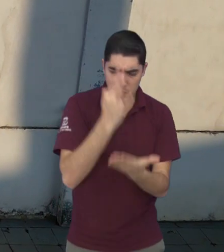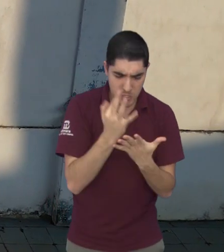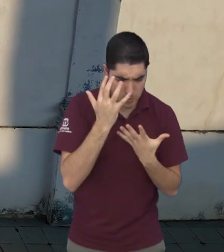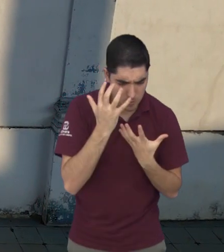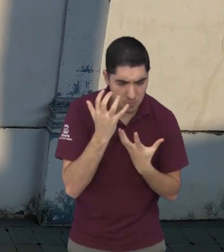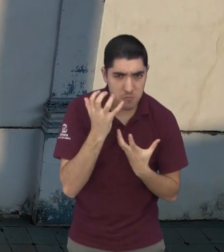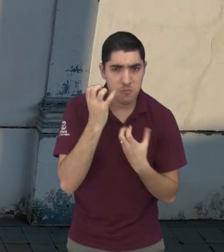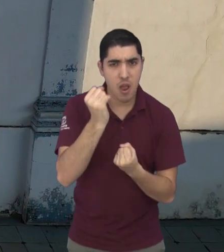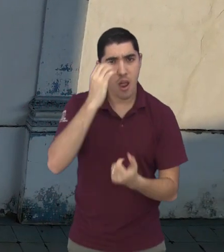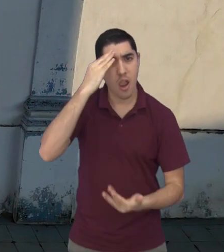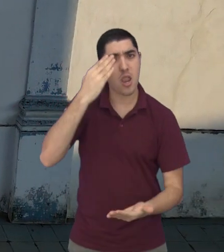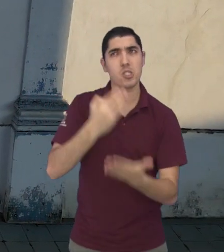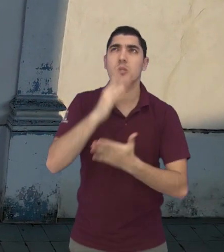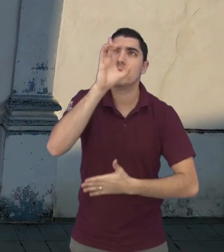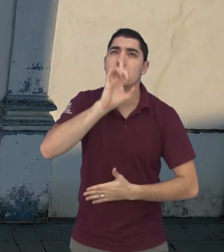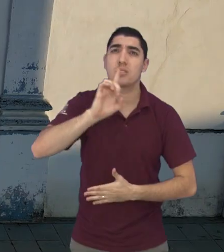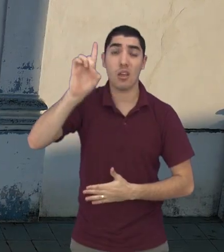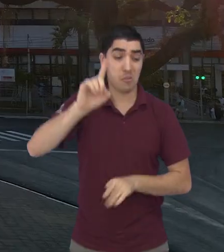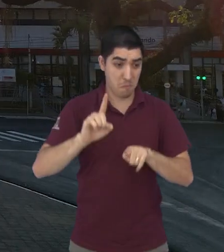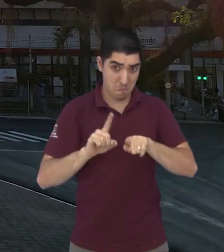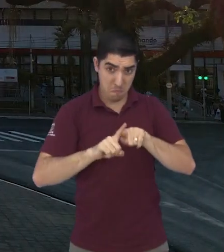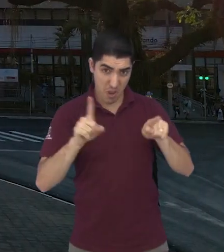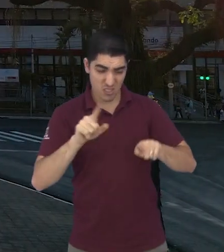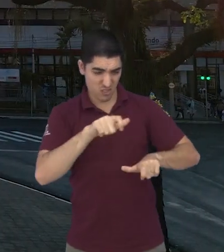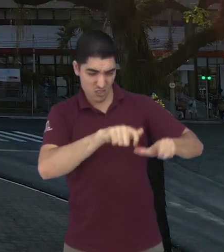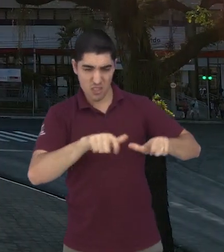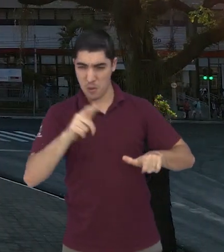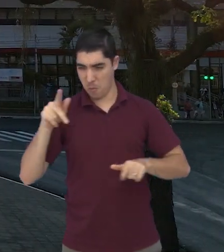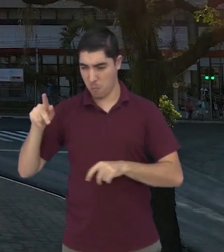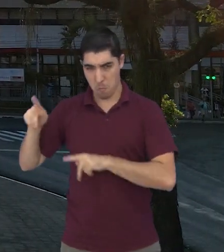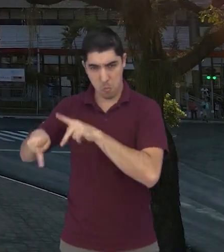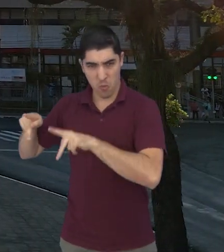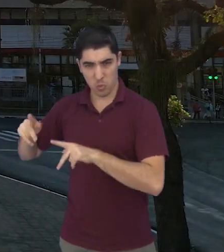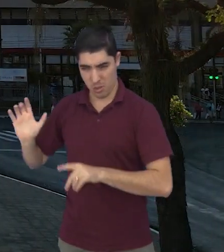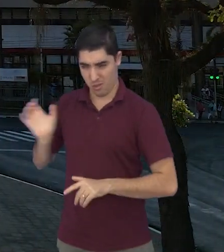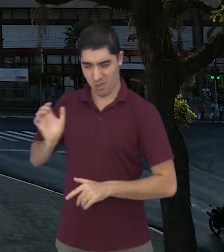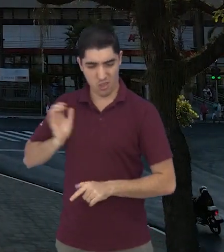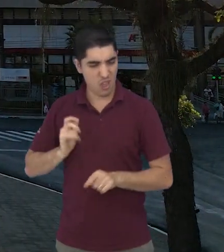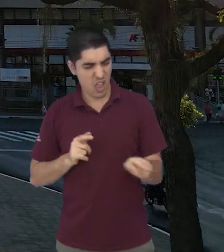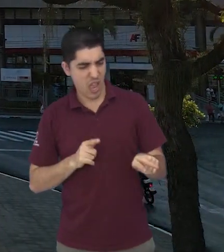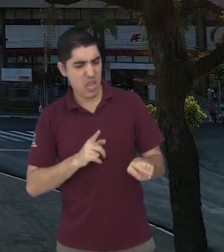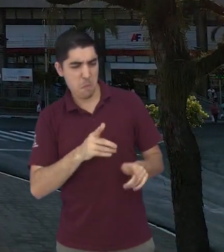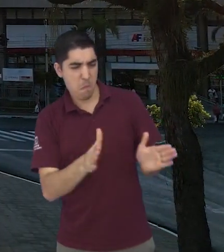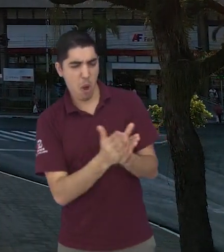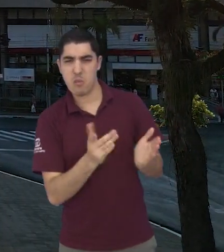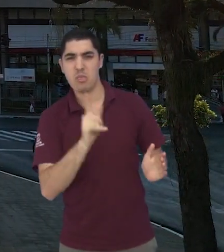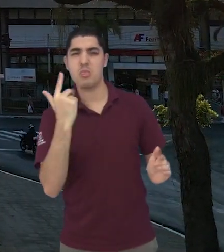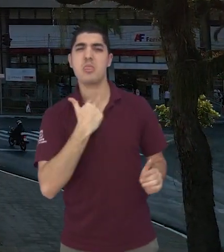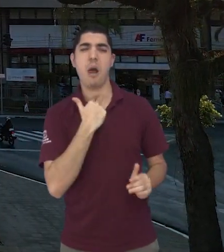aqueles que não eram considerados dignos de frequentar a principal igreja da cidade.